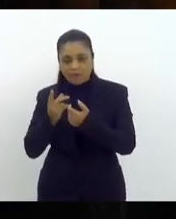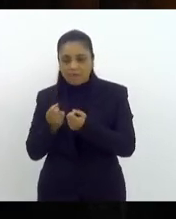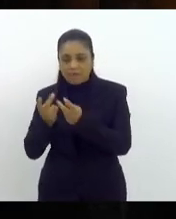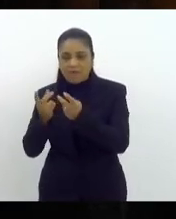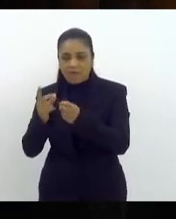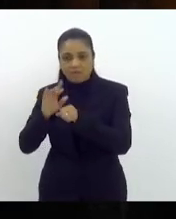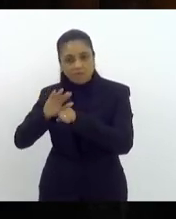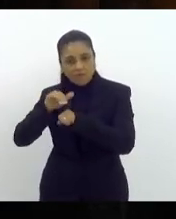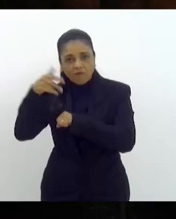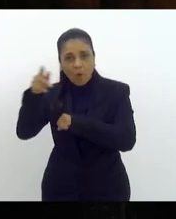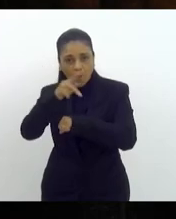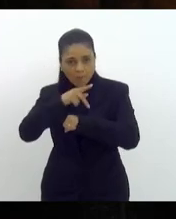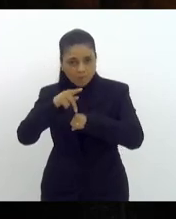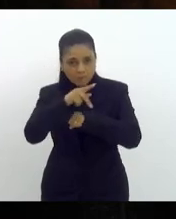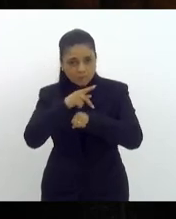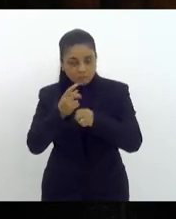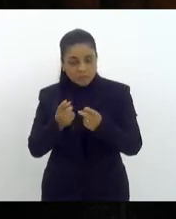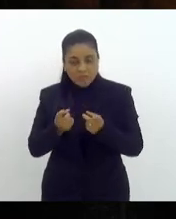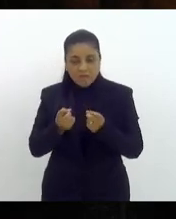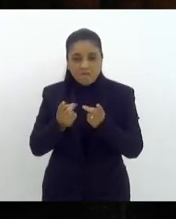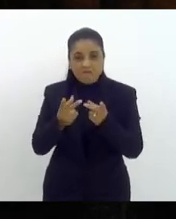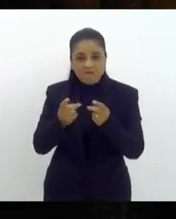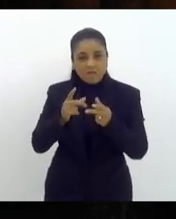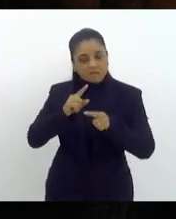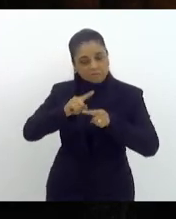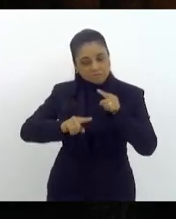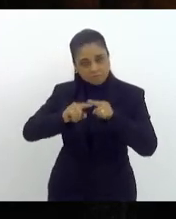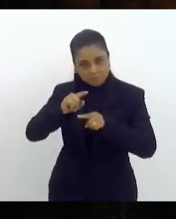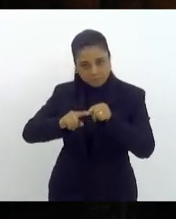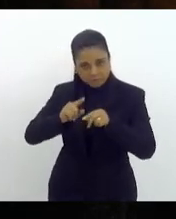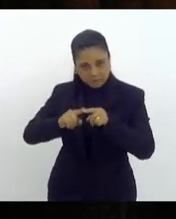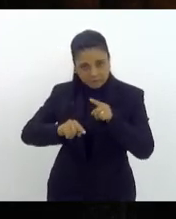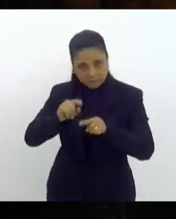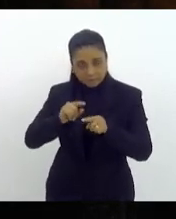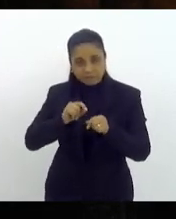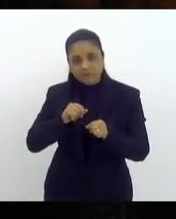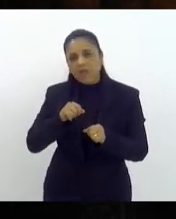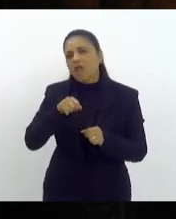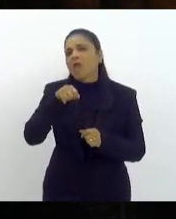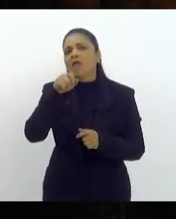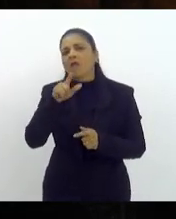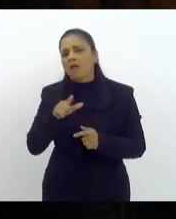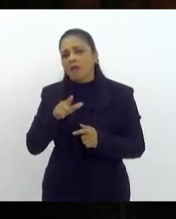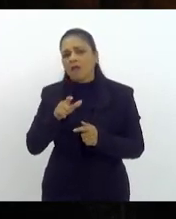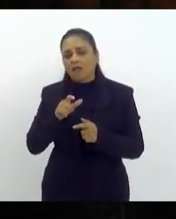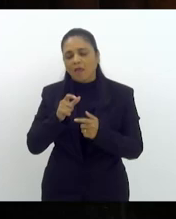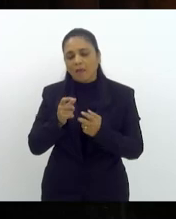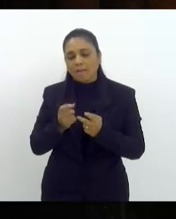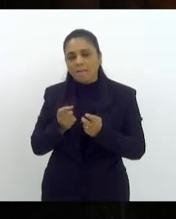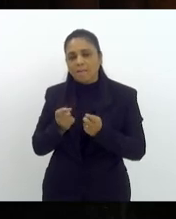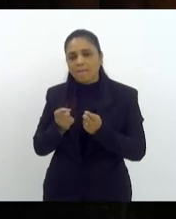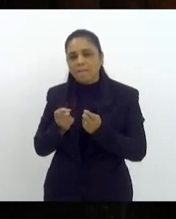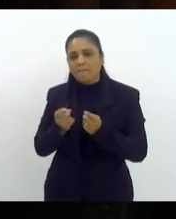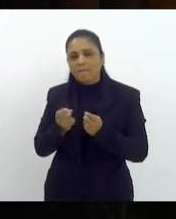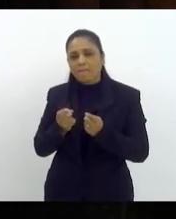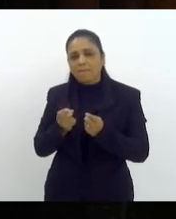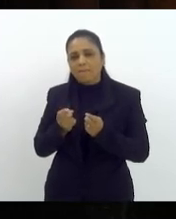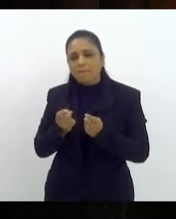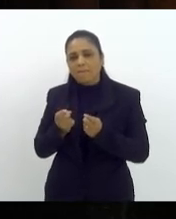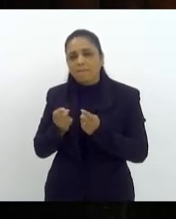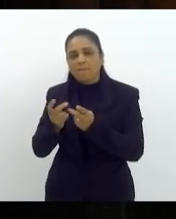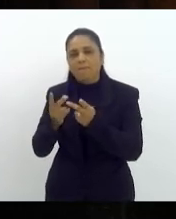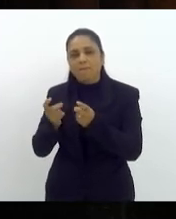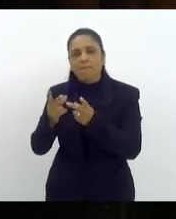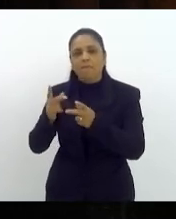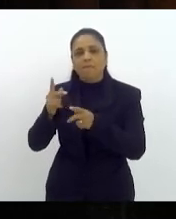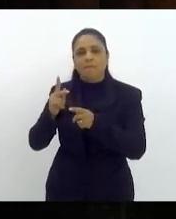da venda dos derivados Quem é o maior exportador de petróleo do Brasil